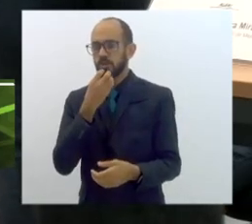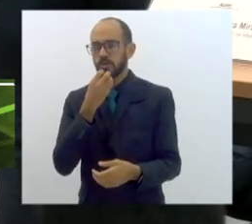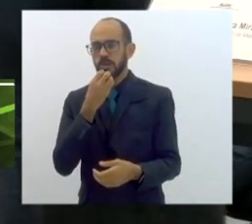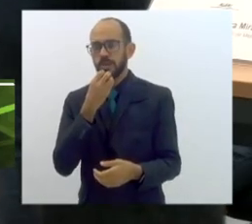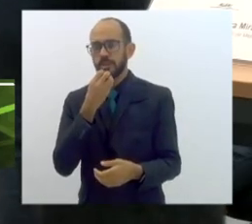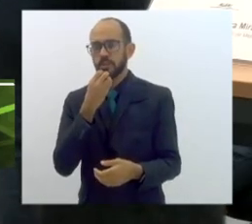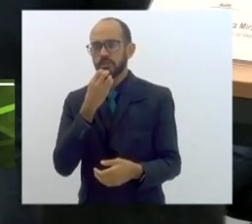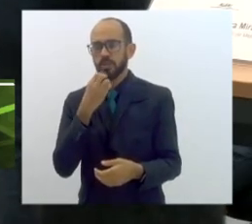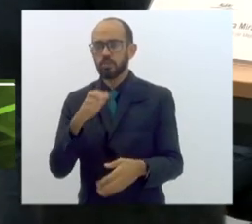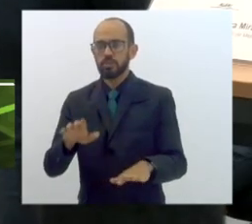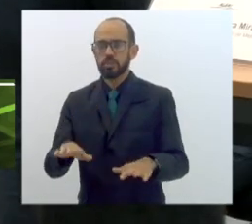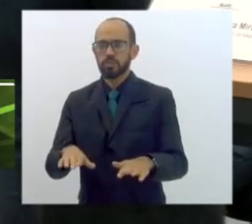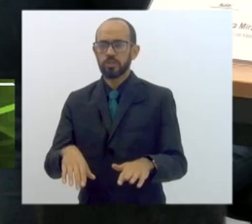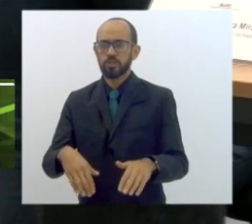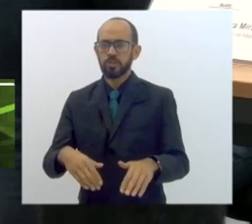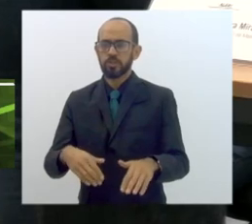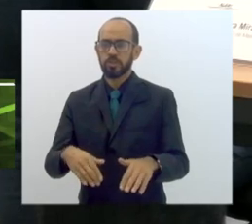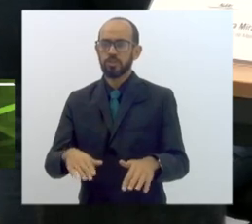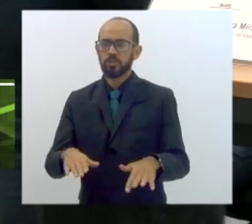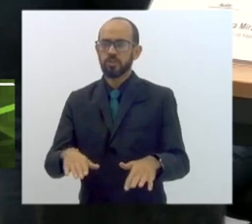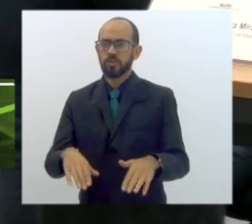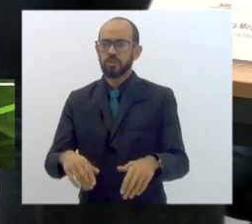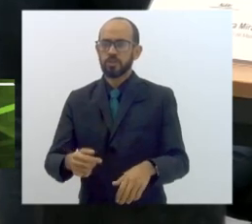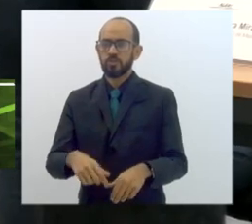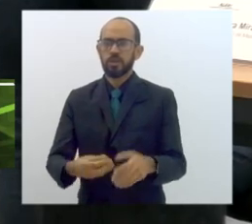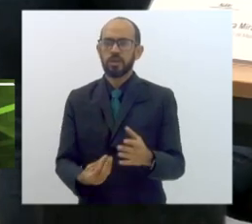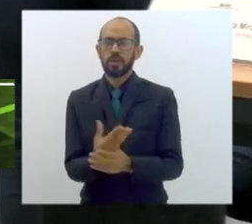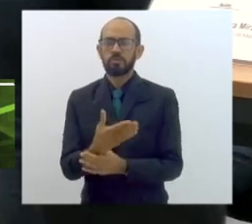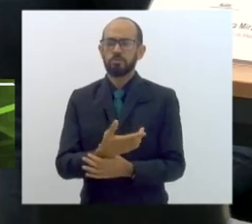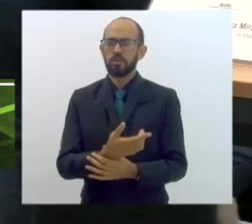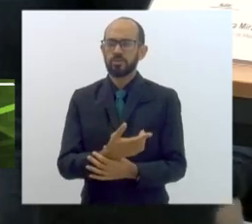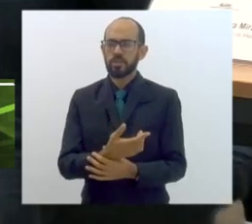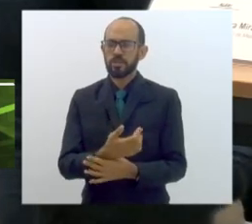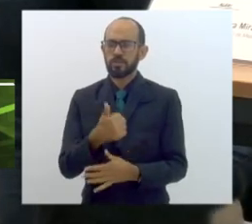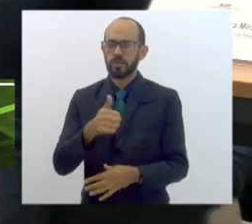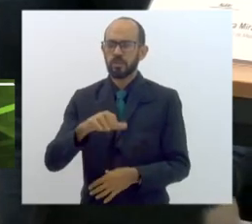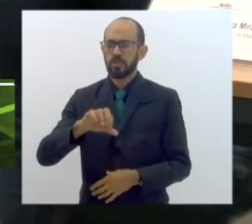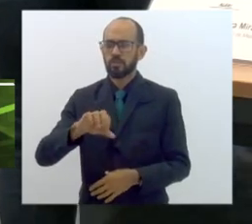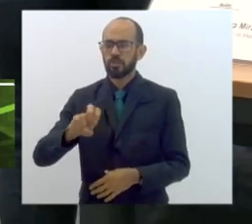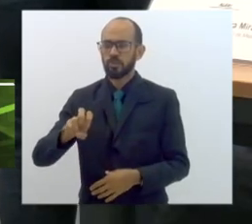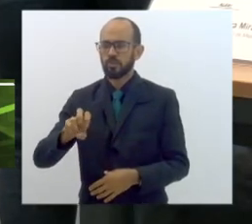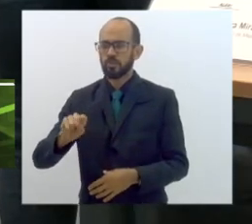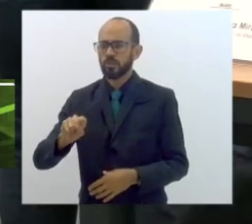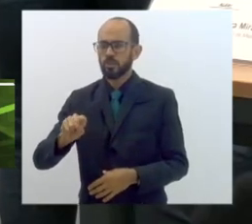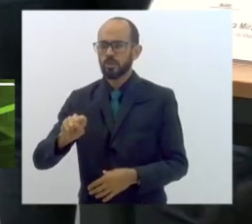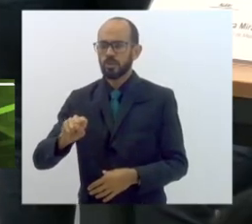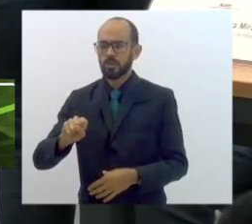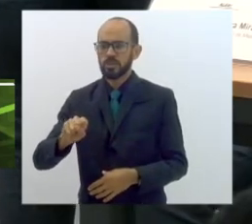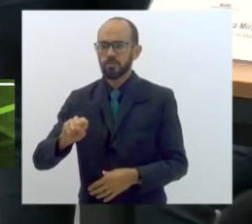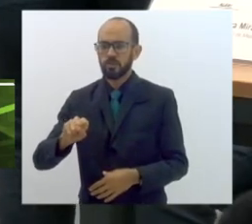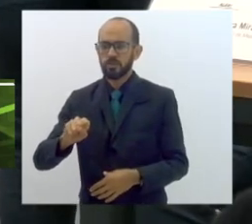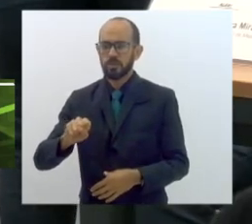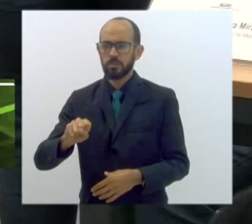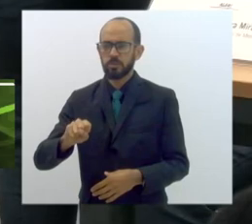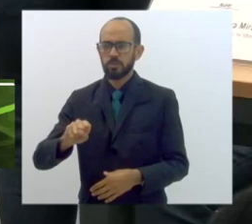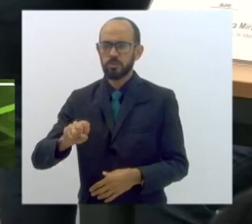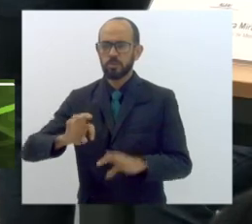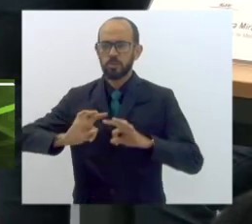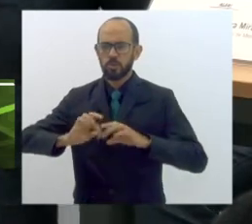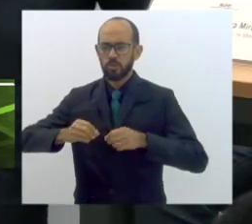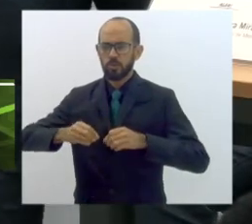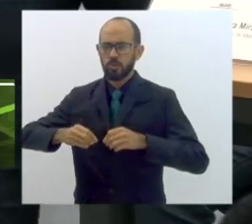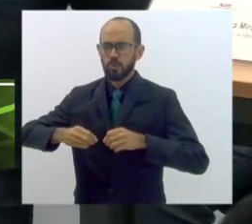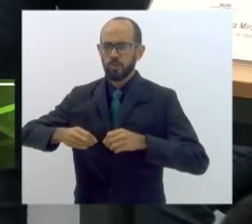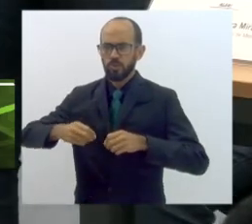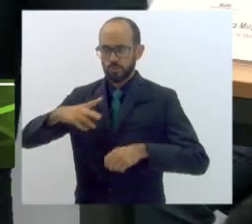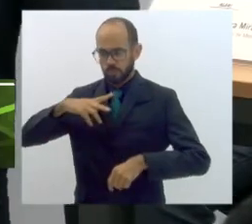consórcio ele é desde 1998 que ele foi criado. Passou por todos esses processos